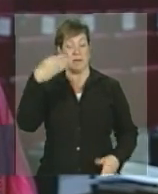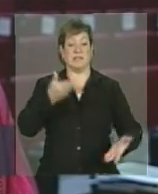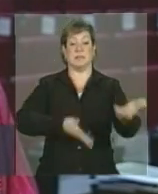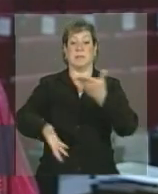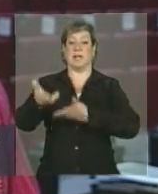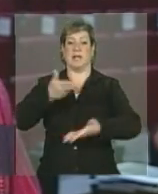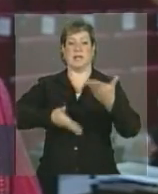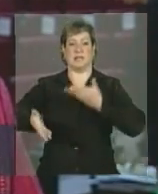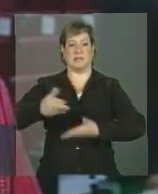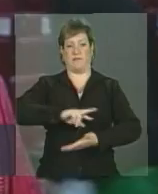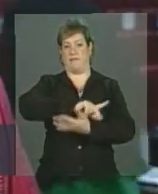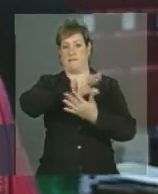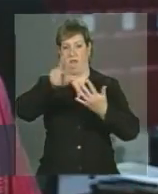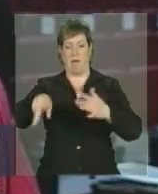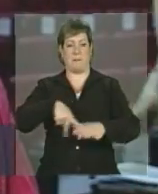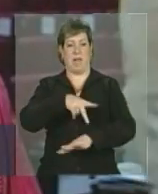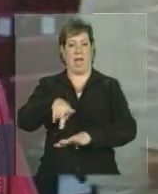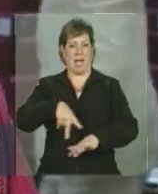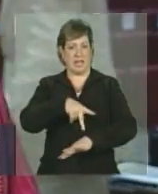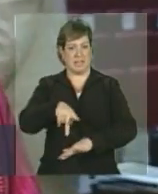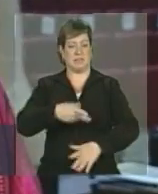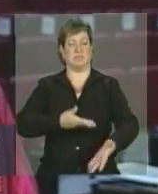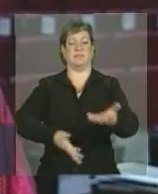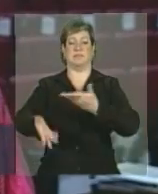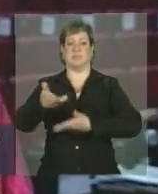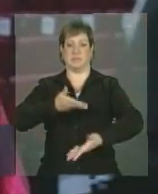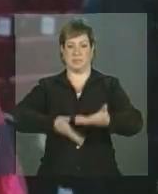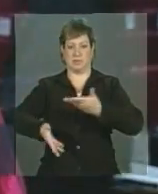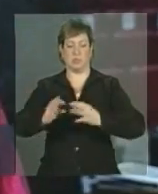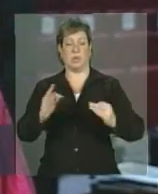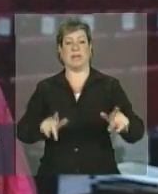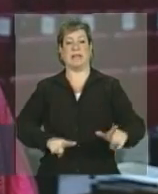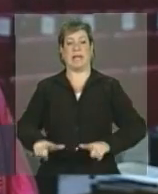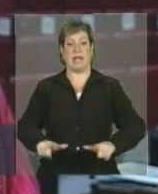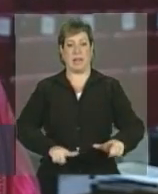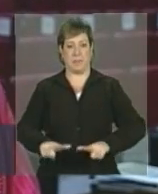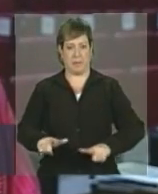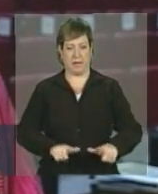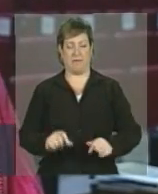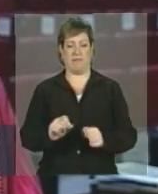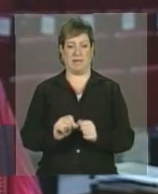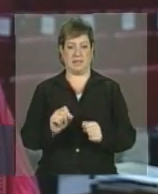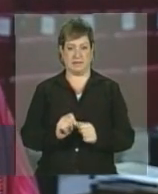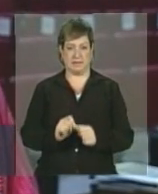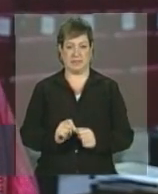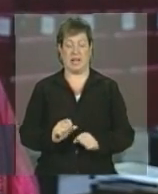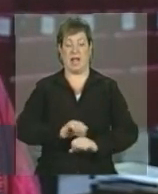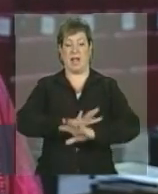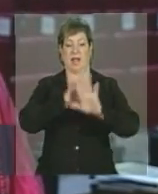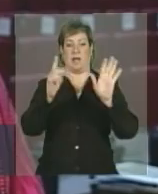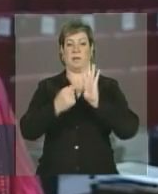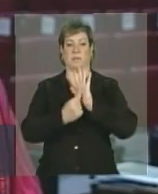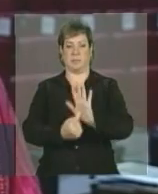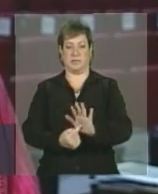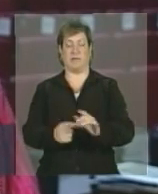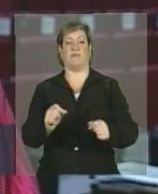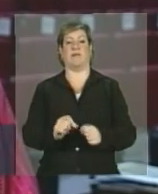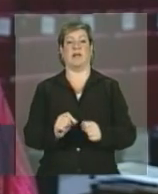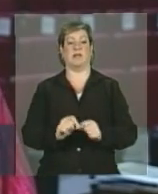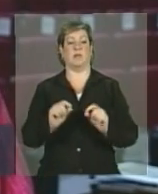outros países e de trocar todo o trabalho que eles estão fazendo para atrair transparência, para fazer